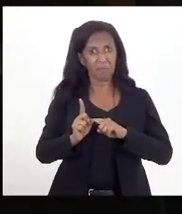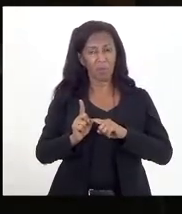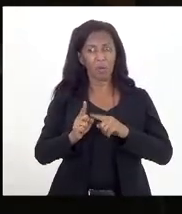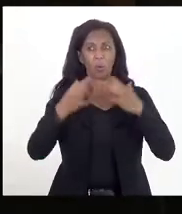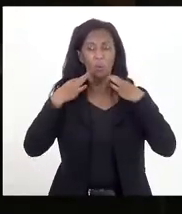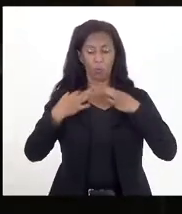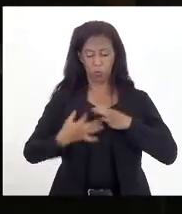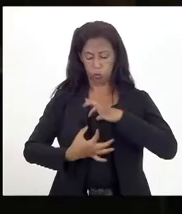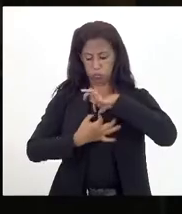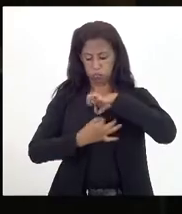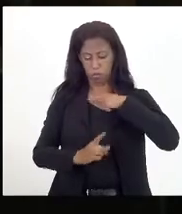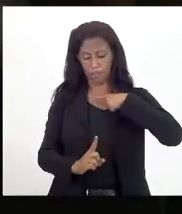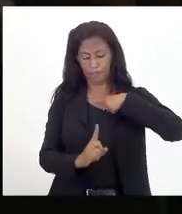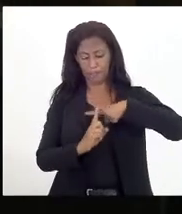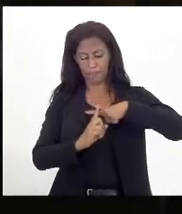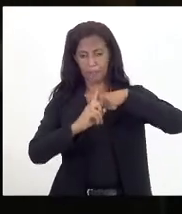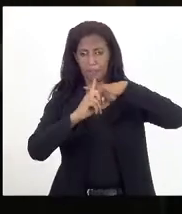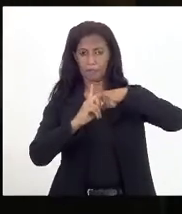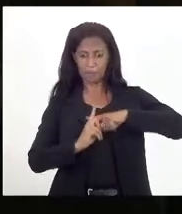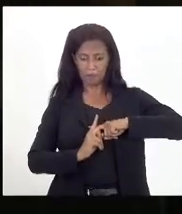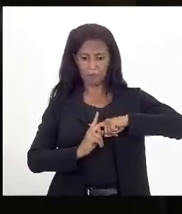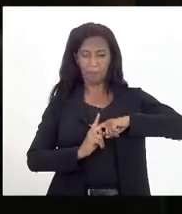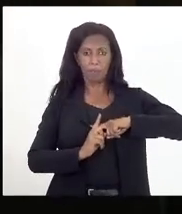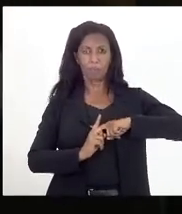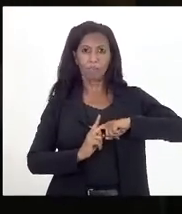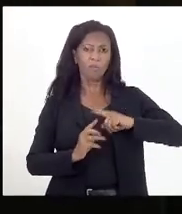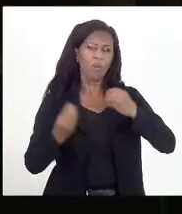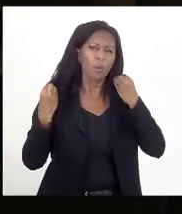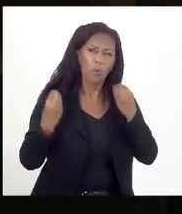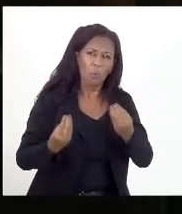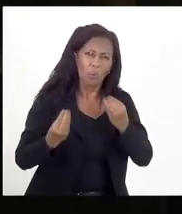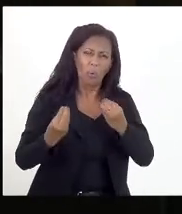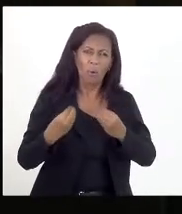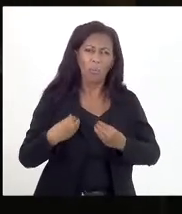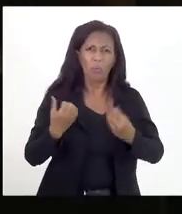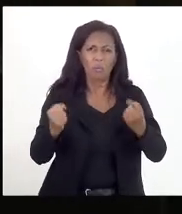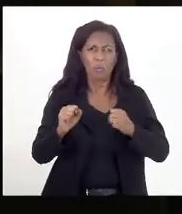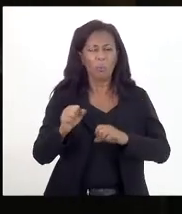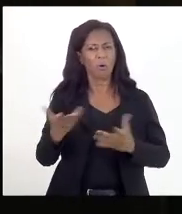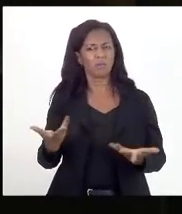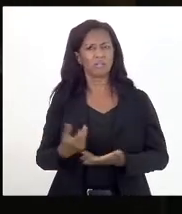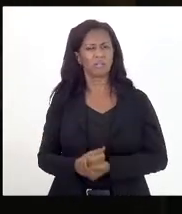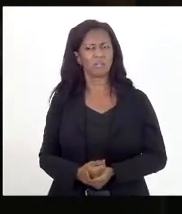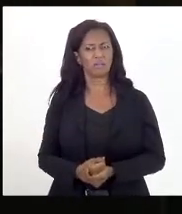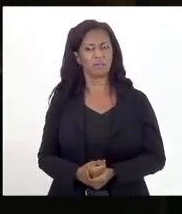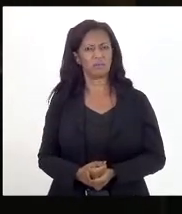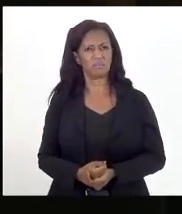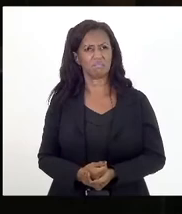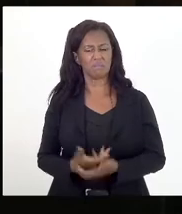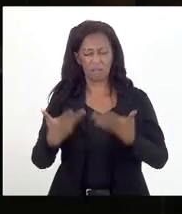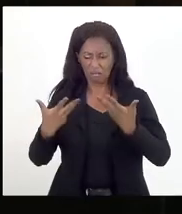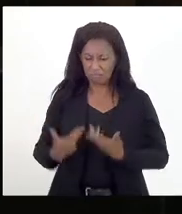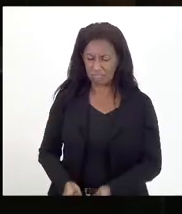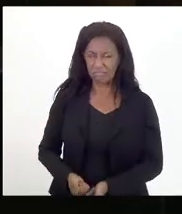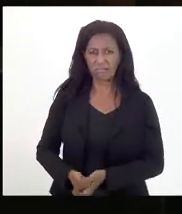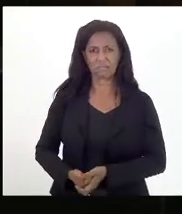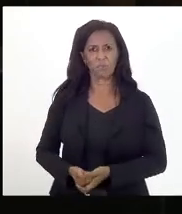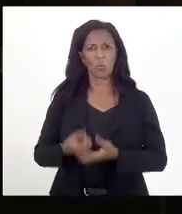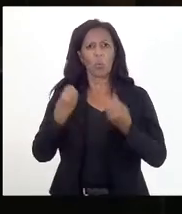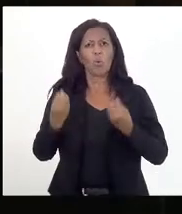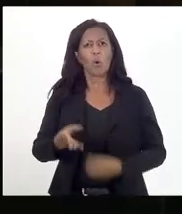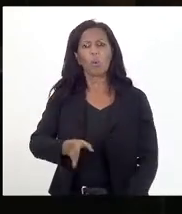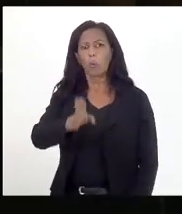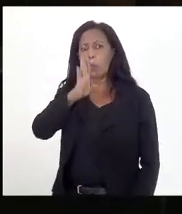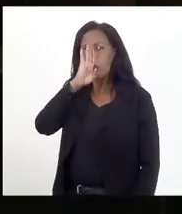crucifixo Como que eu posso aturar isso E como que eu posso me